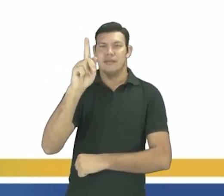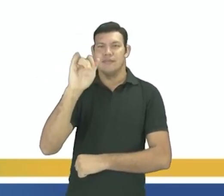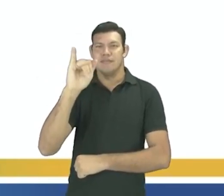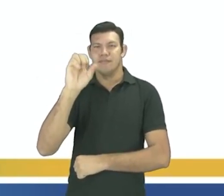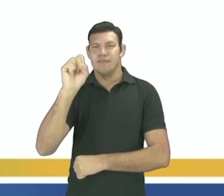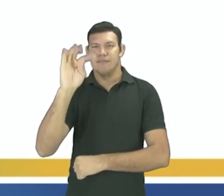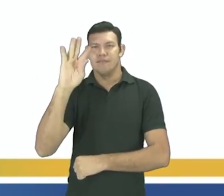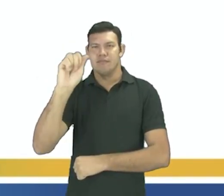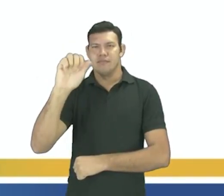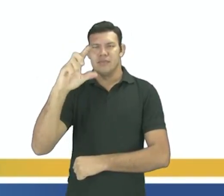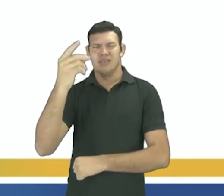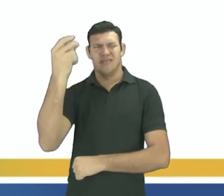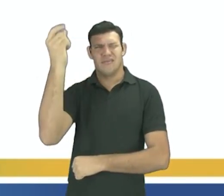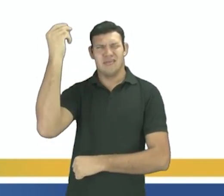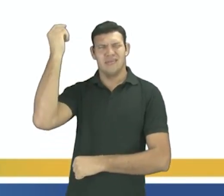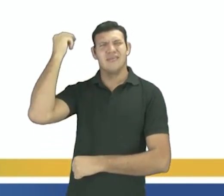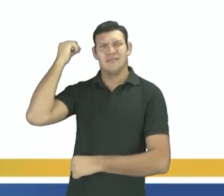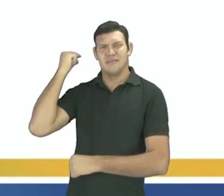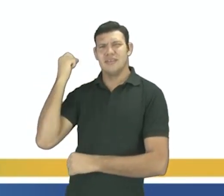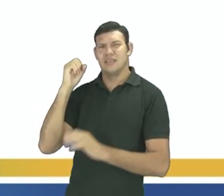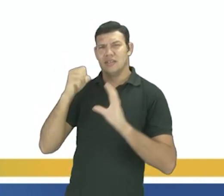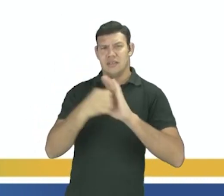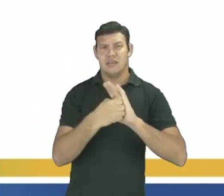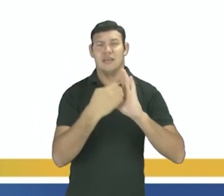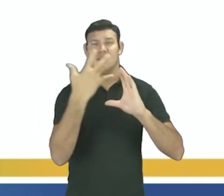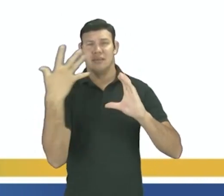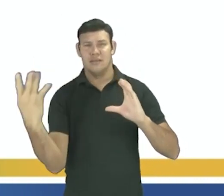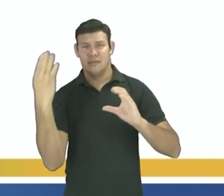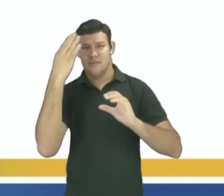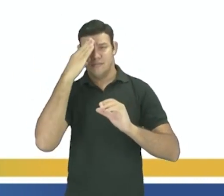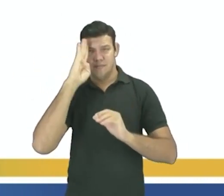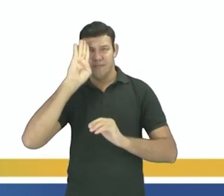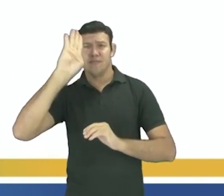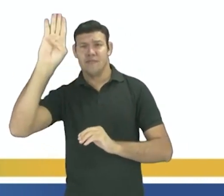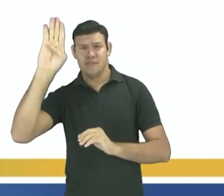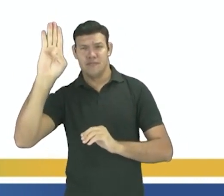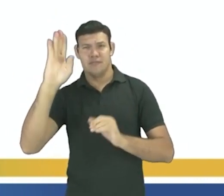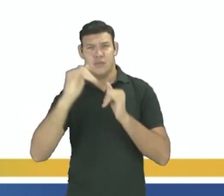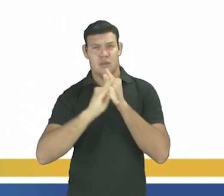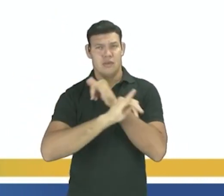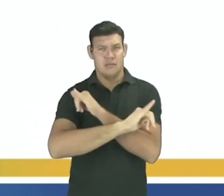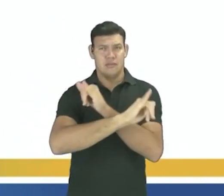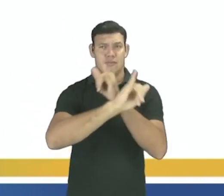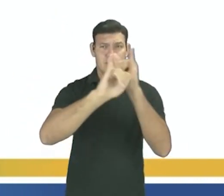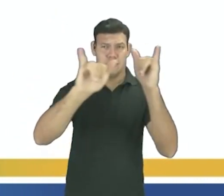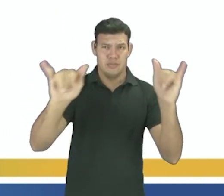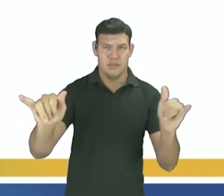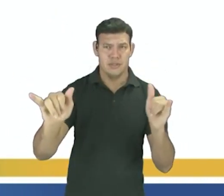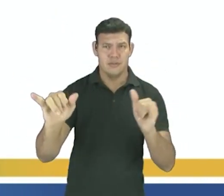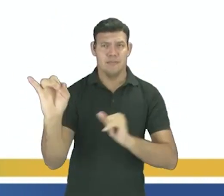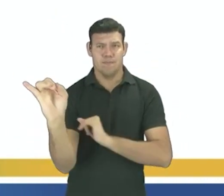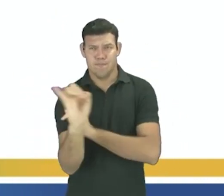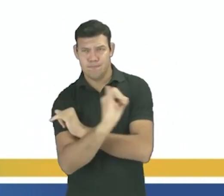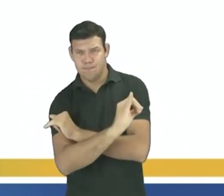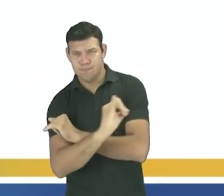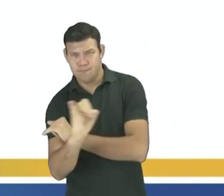imagina. Então tem como característica principal a carta aberta informar,